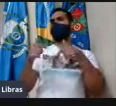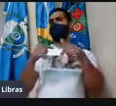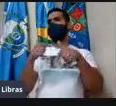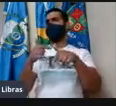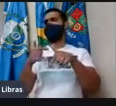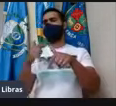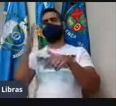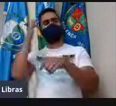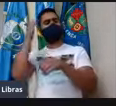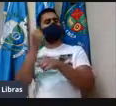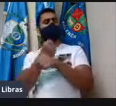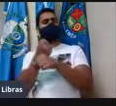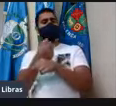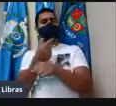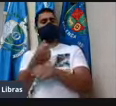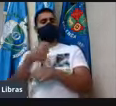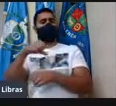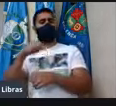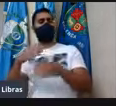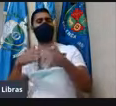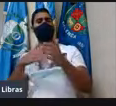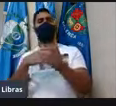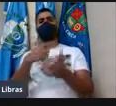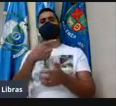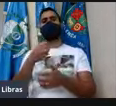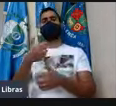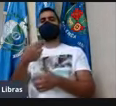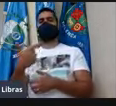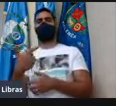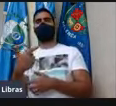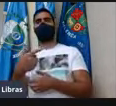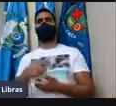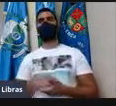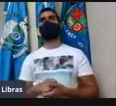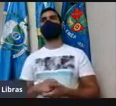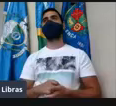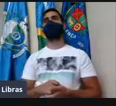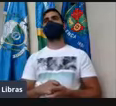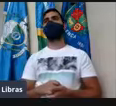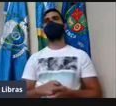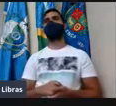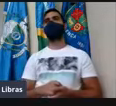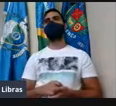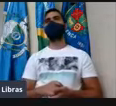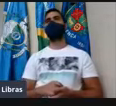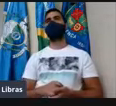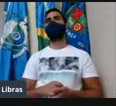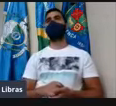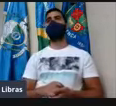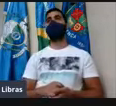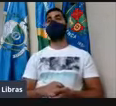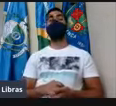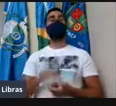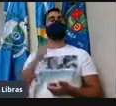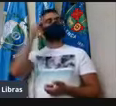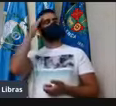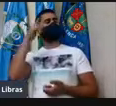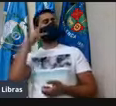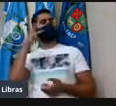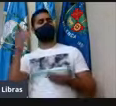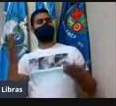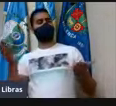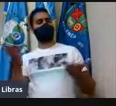de 2009 a 2012, mais ou menos esse período, né? Sim. Então, para quem não sabe, os vereadores que estão aqui